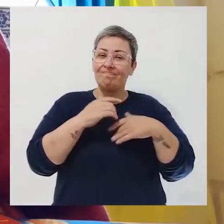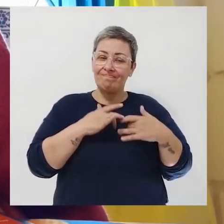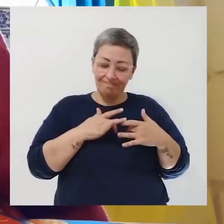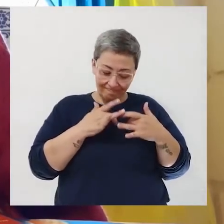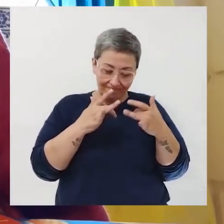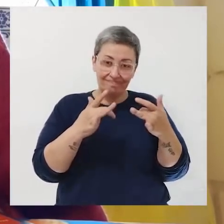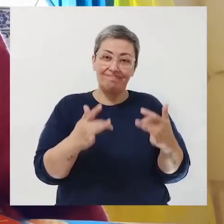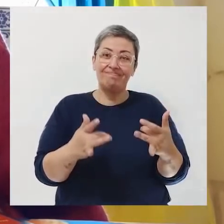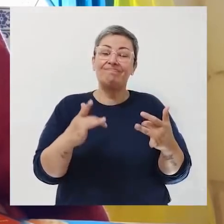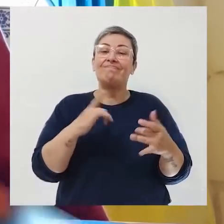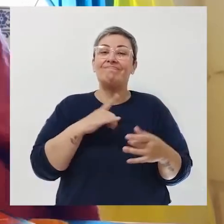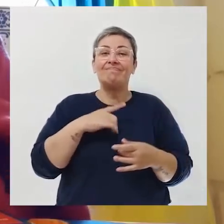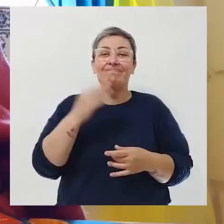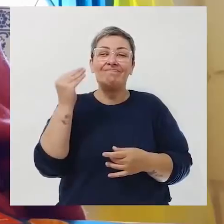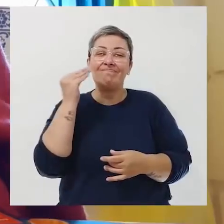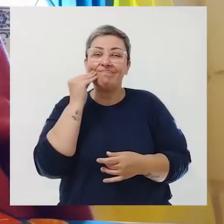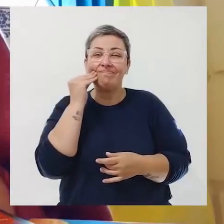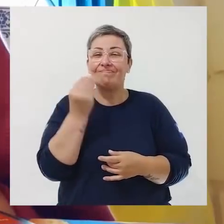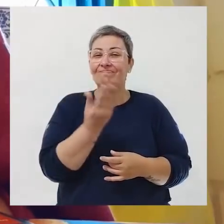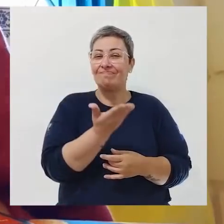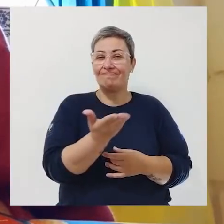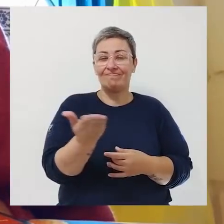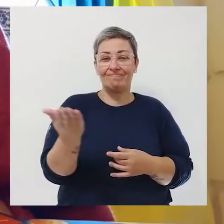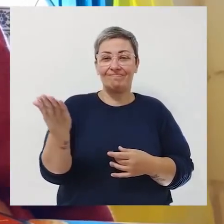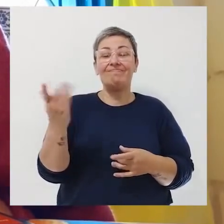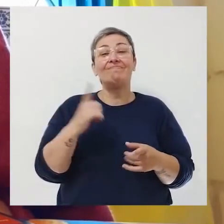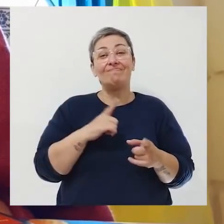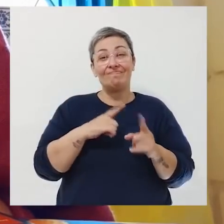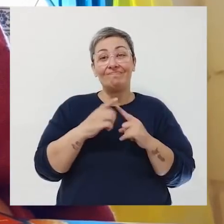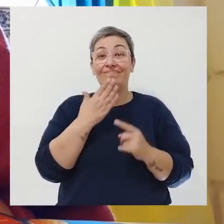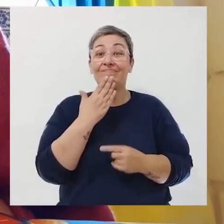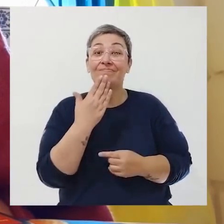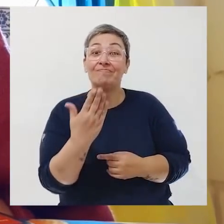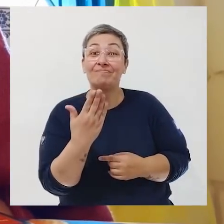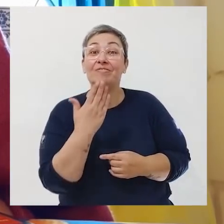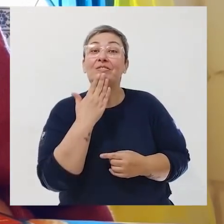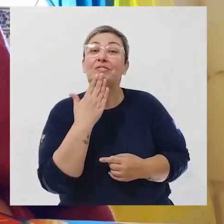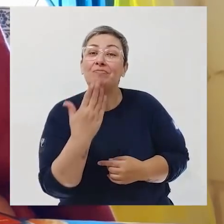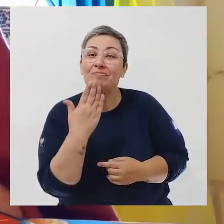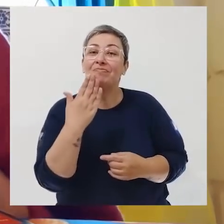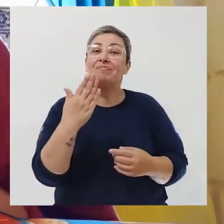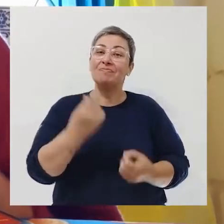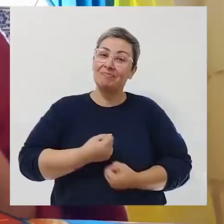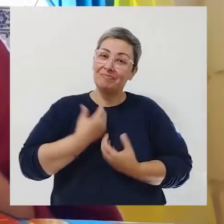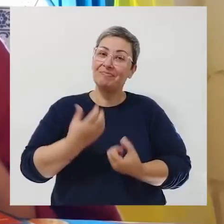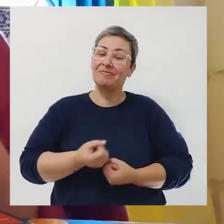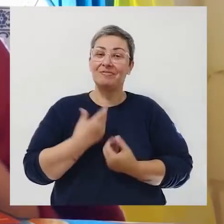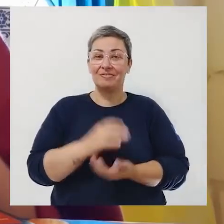coração inteiro, tem um beijo carinhoso e tem esse pedido: